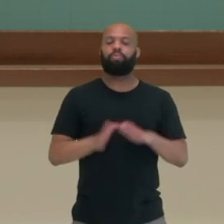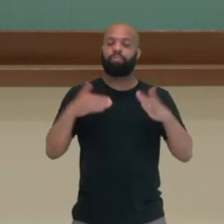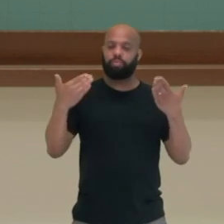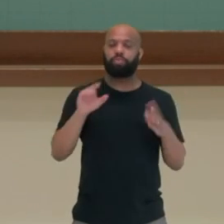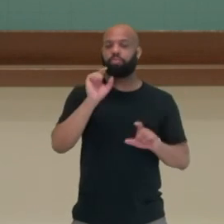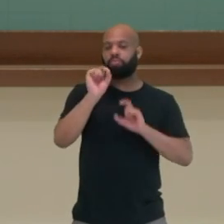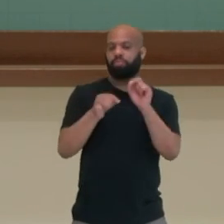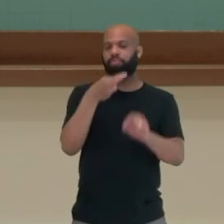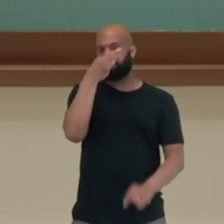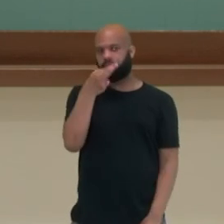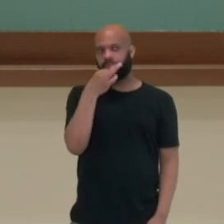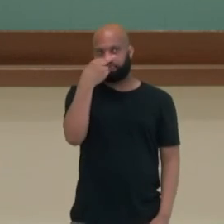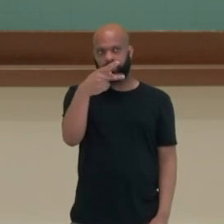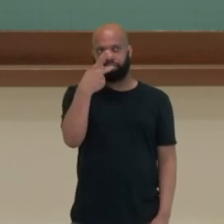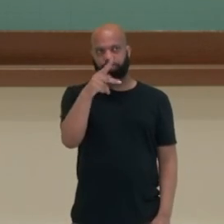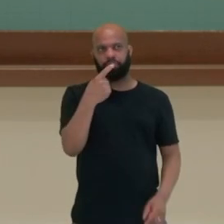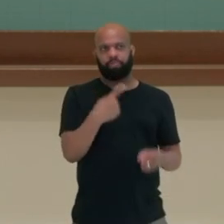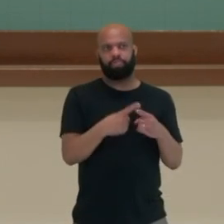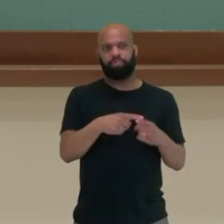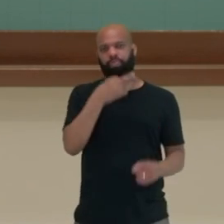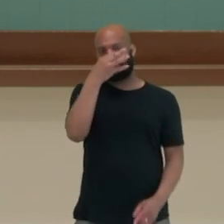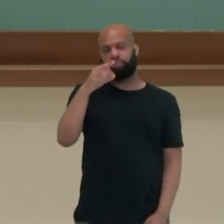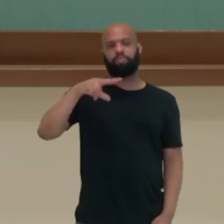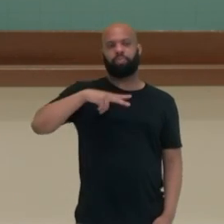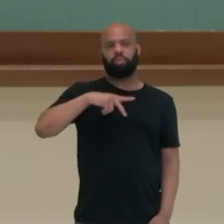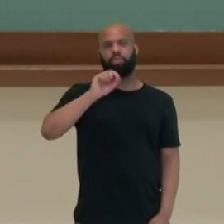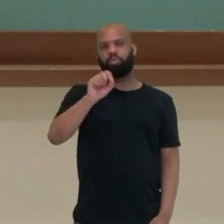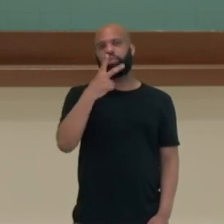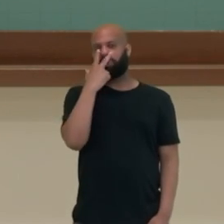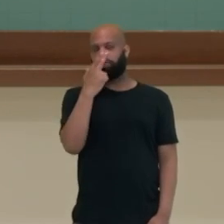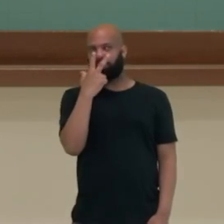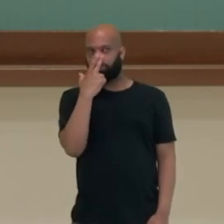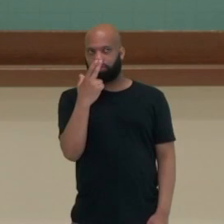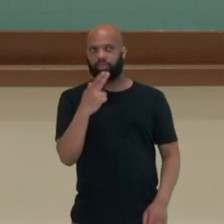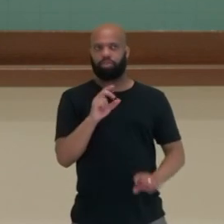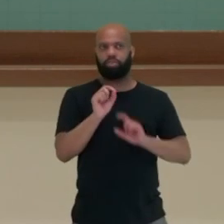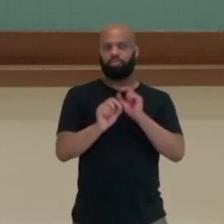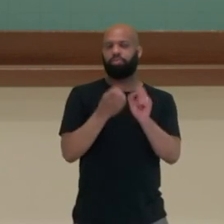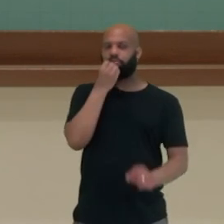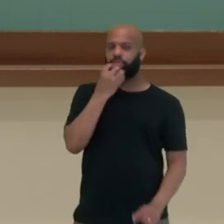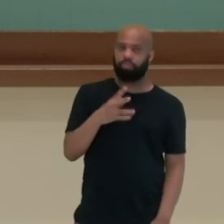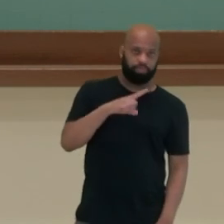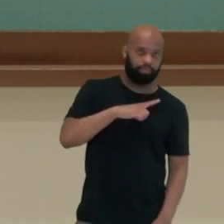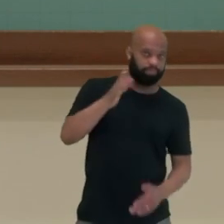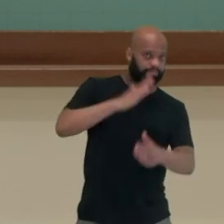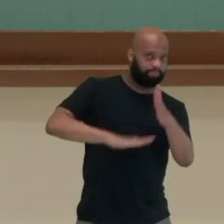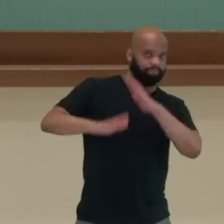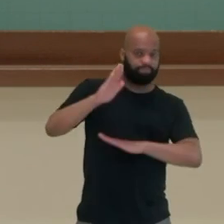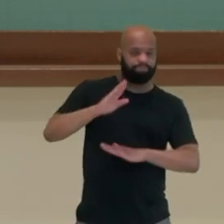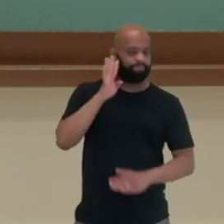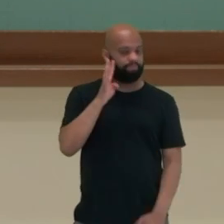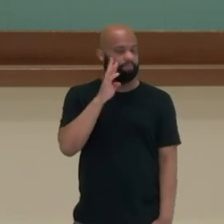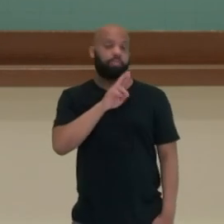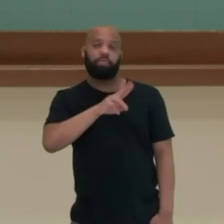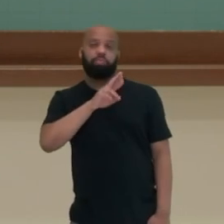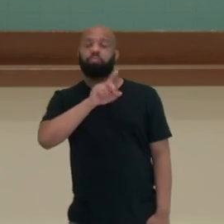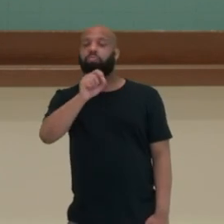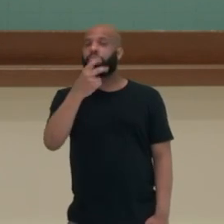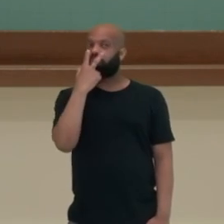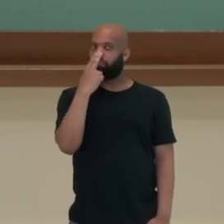E aí, qual a opinião de vocês, né? Opinião pessoal, o que vocês acham? Que é bom ter, não é legal? O que vocês